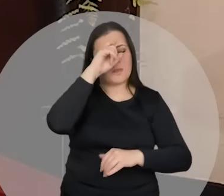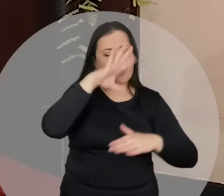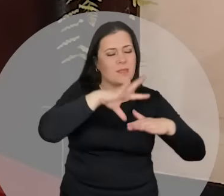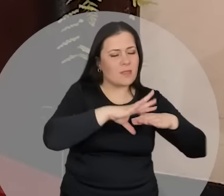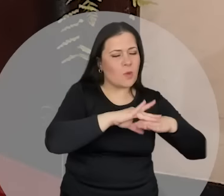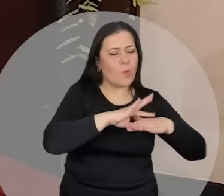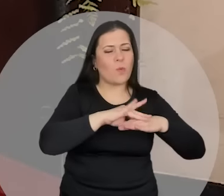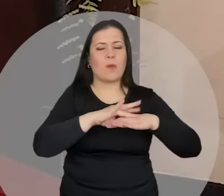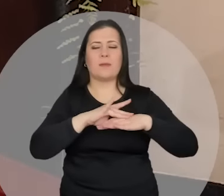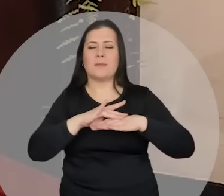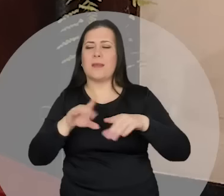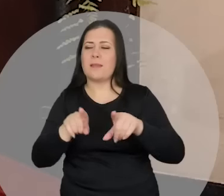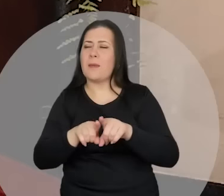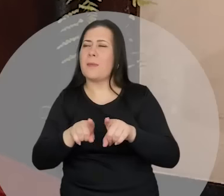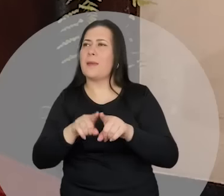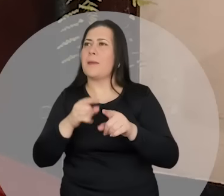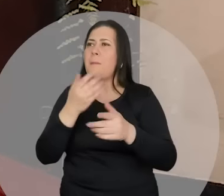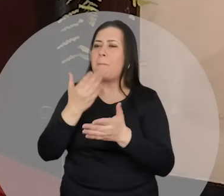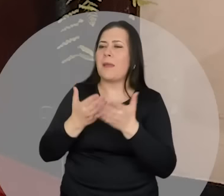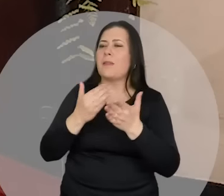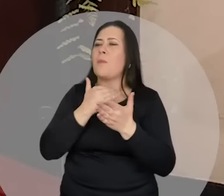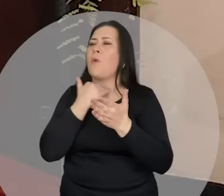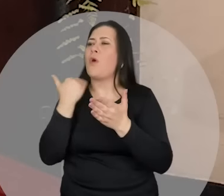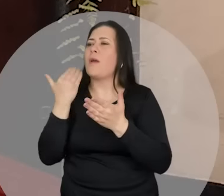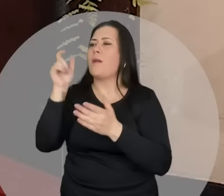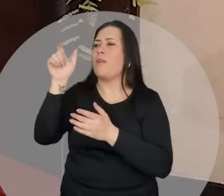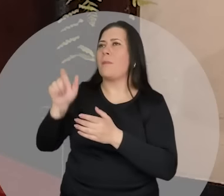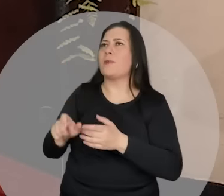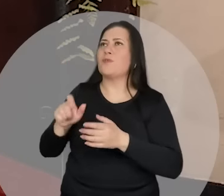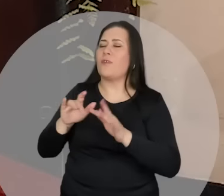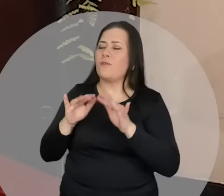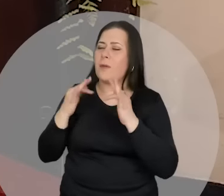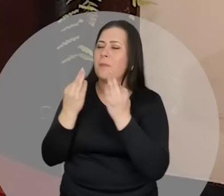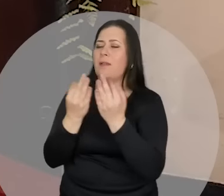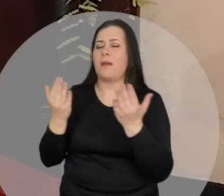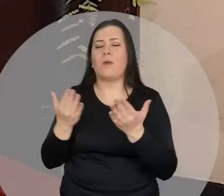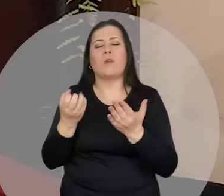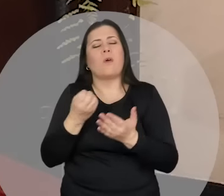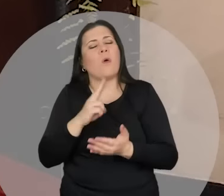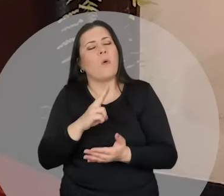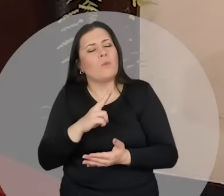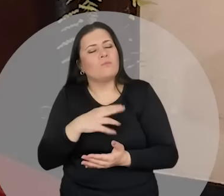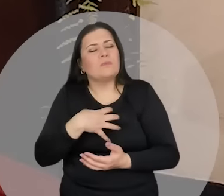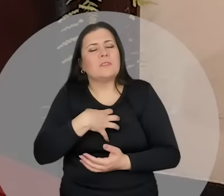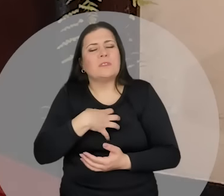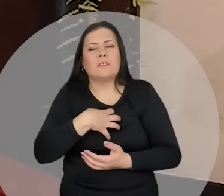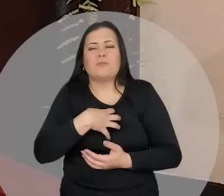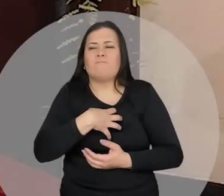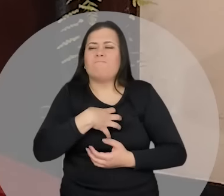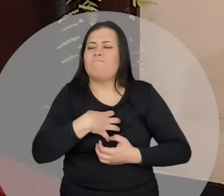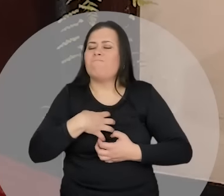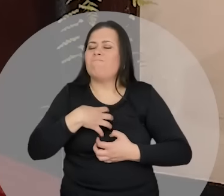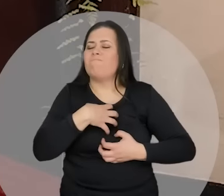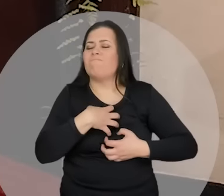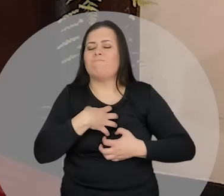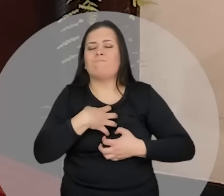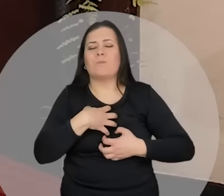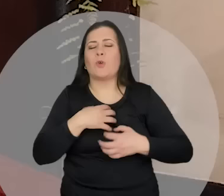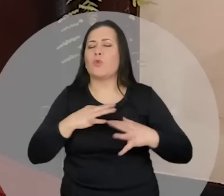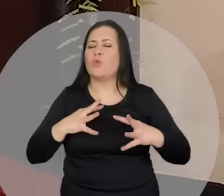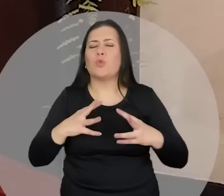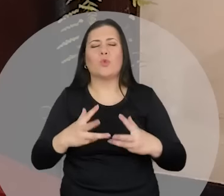hospitalizadas, enlutadas ou que passam por qualquer tipo de aflição. Tudo mais que